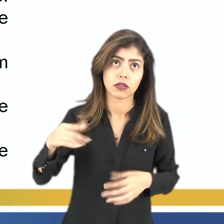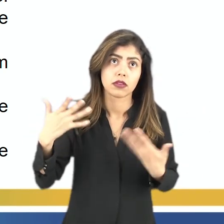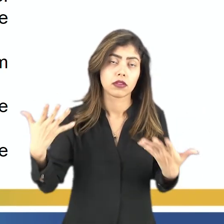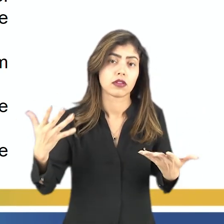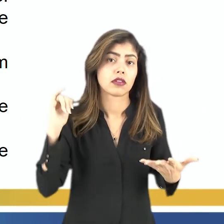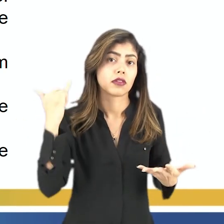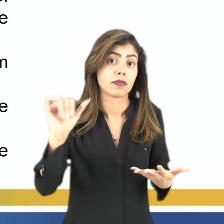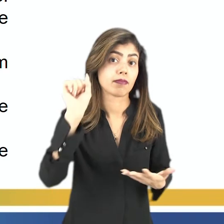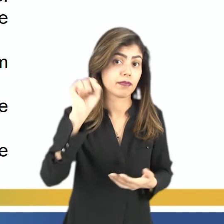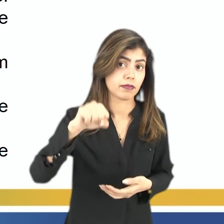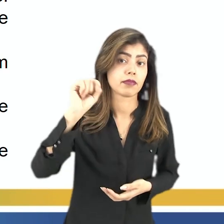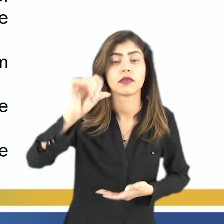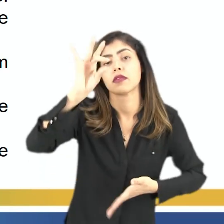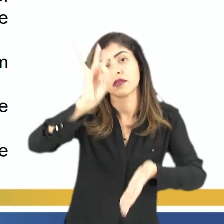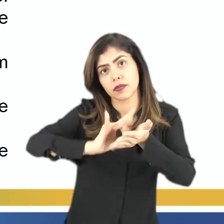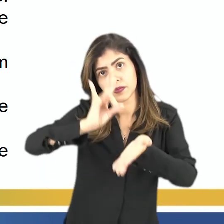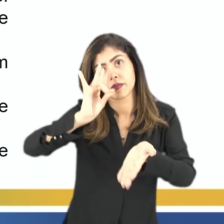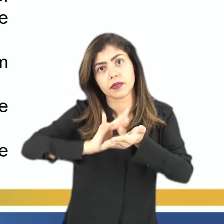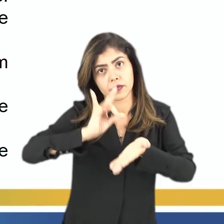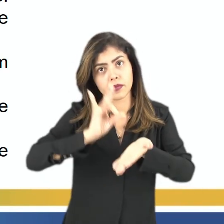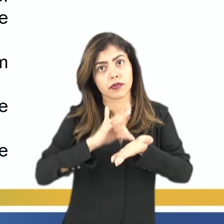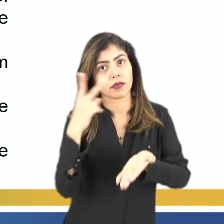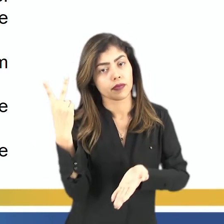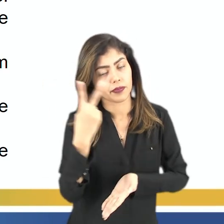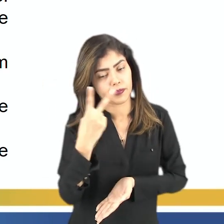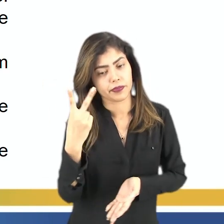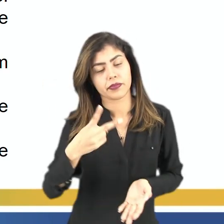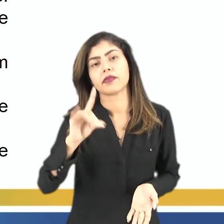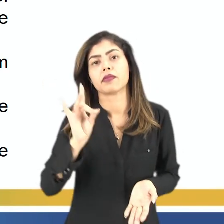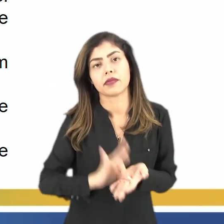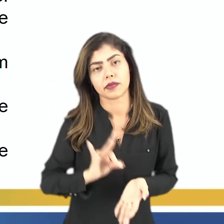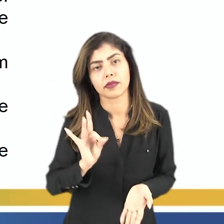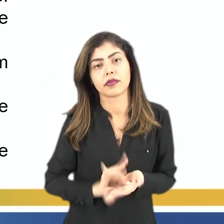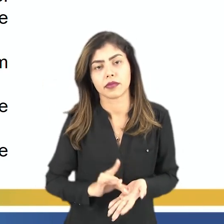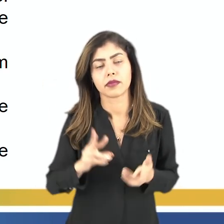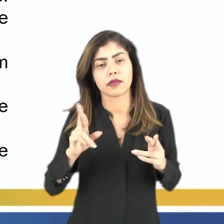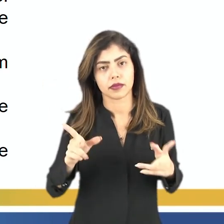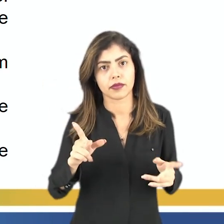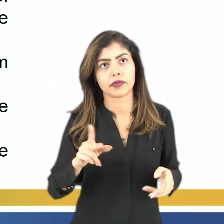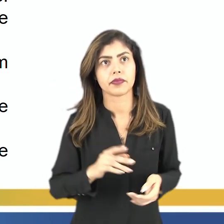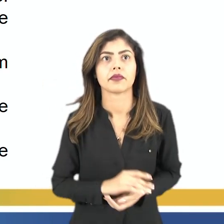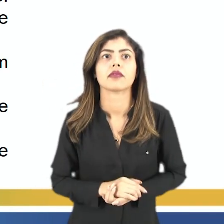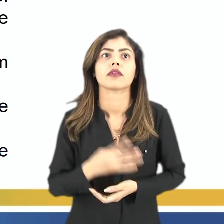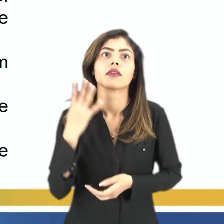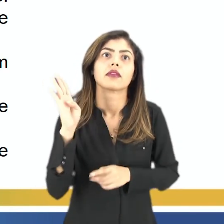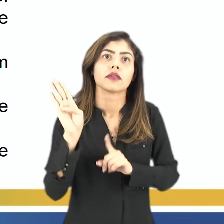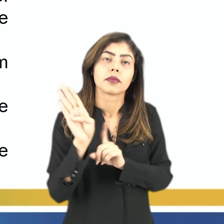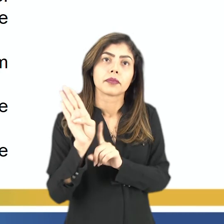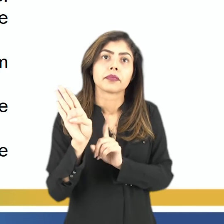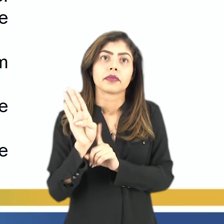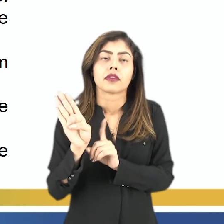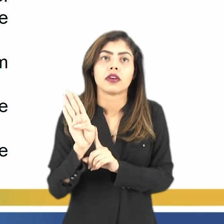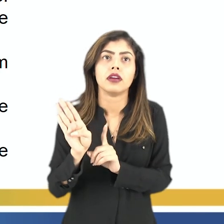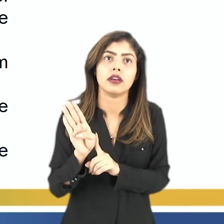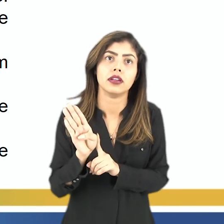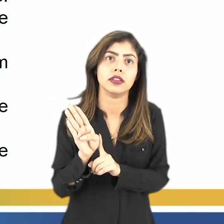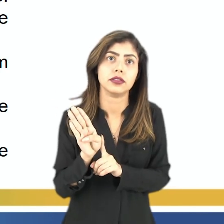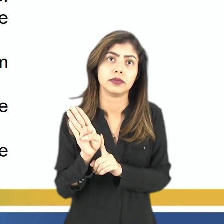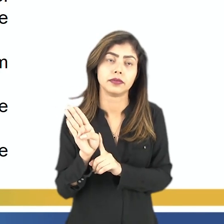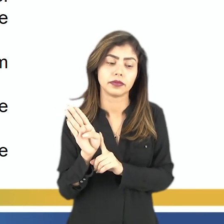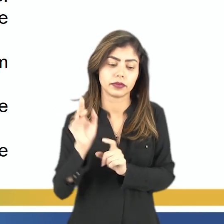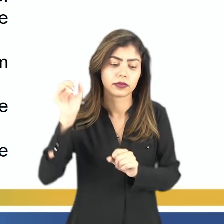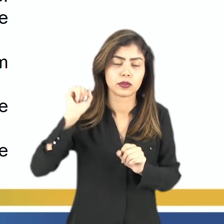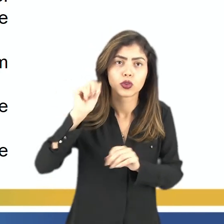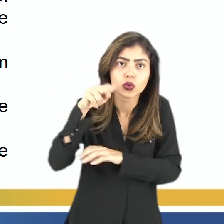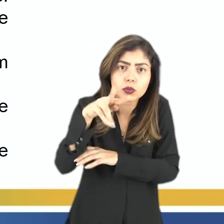circuito. Sim, eles têm os dois pontos ali, as duas diferenças de potenciais. B. Os